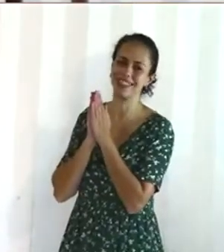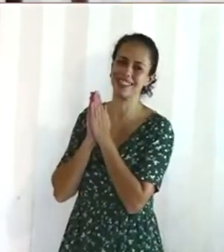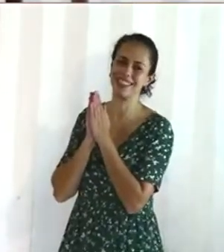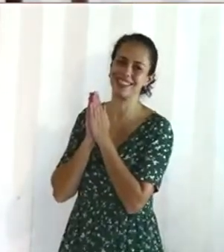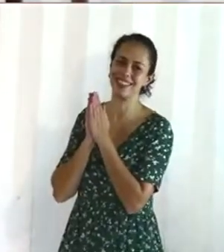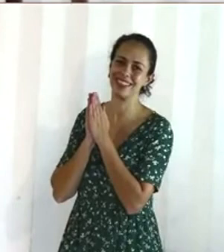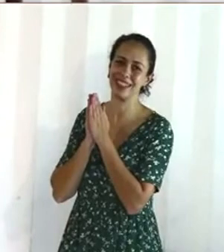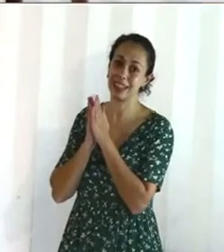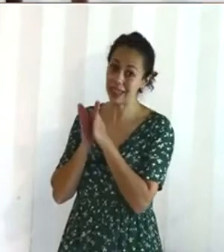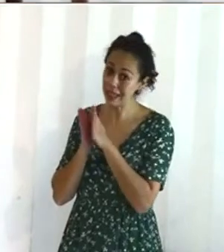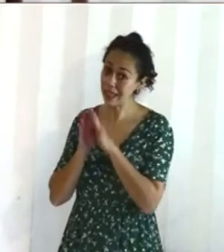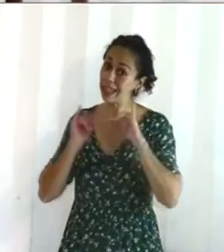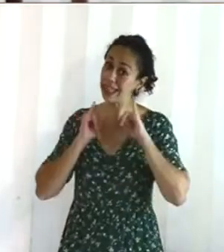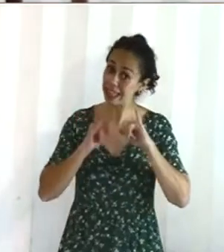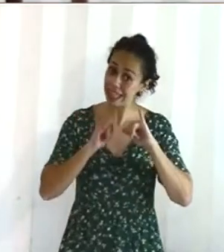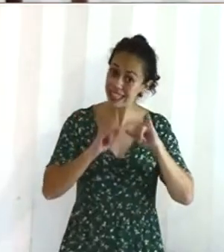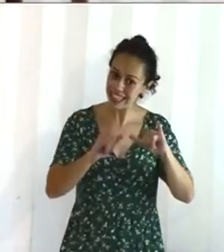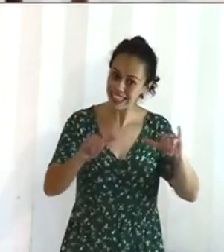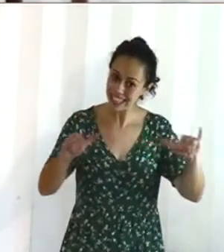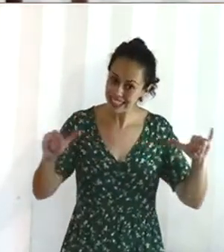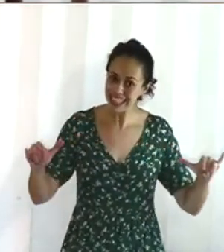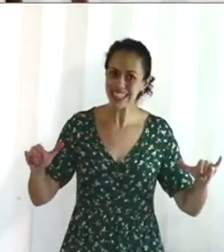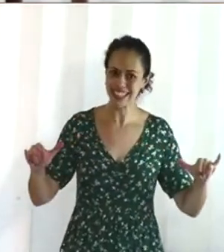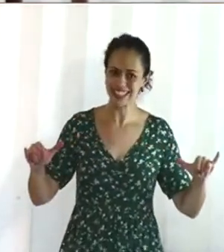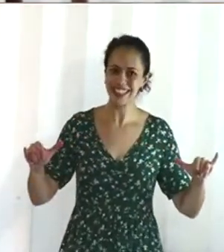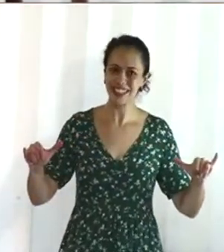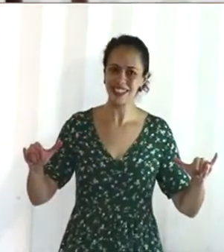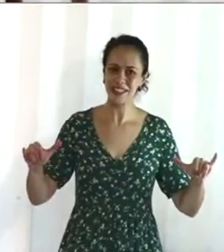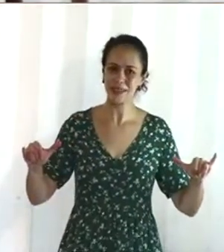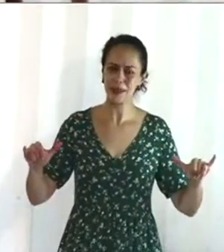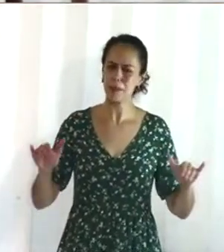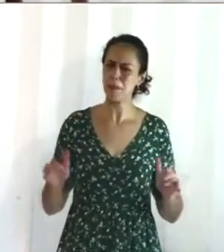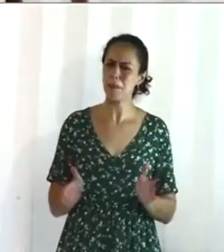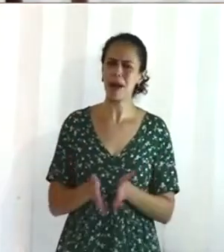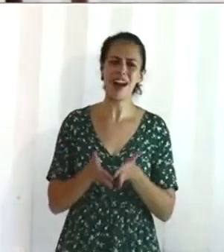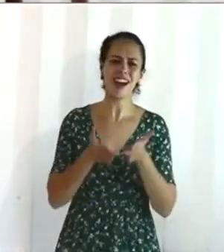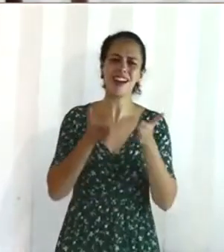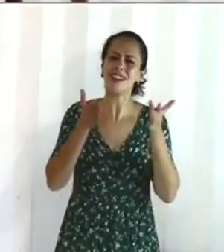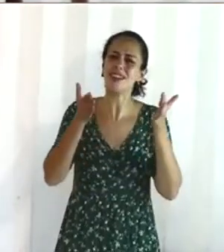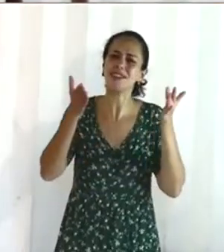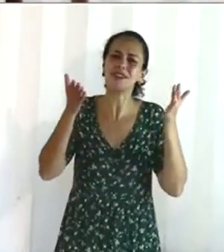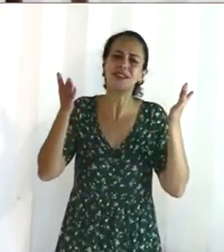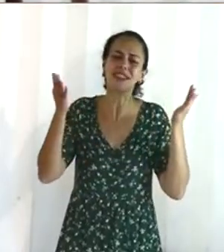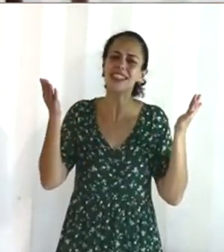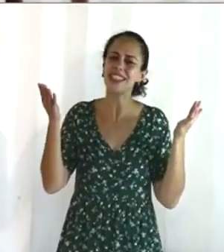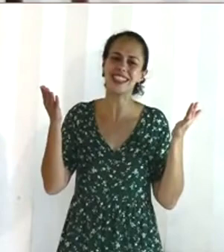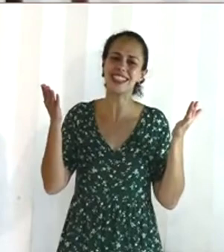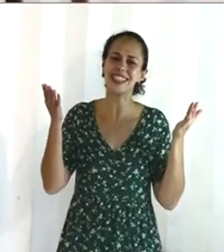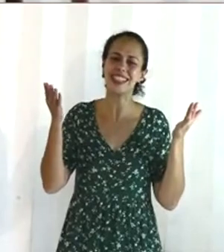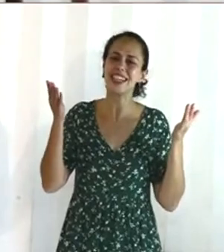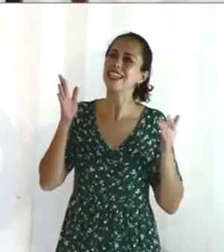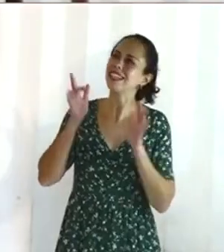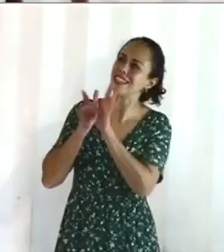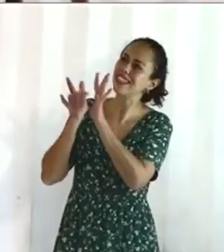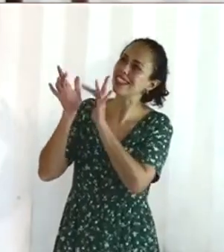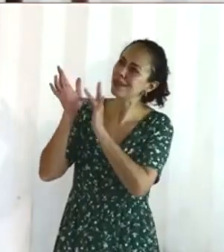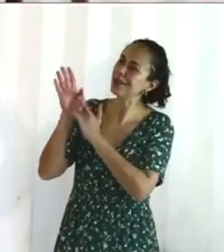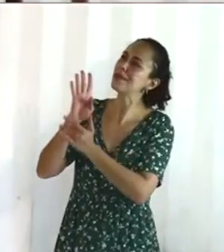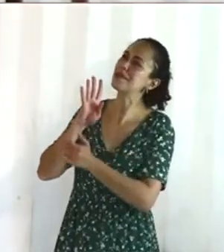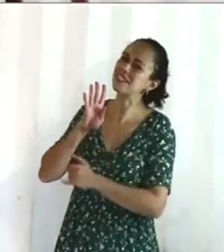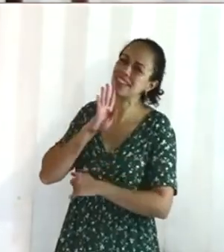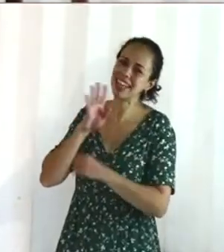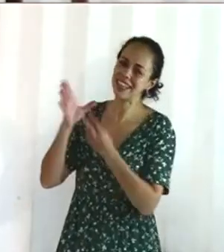outras pessoas o privilégio de estar unido com a Trindade Santíssima e de